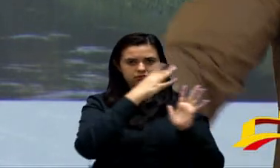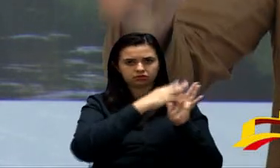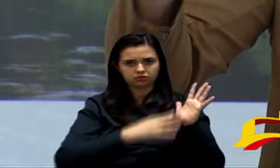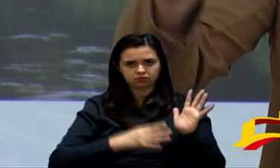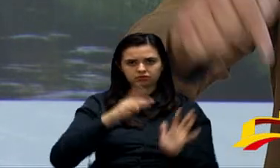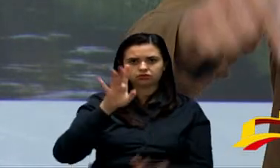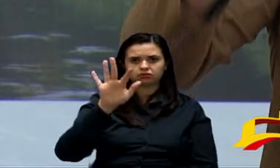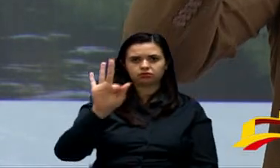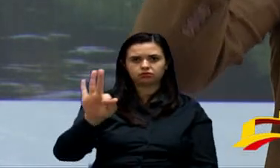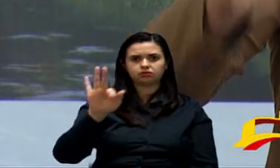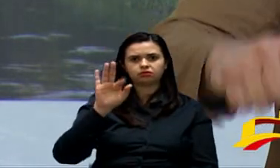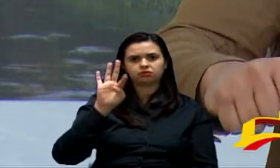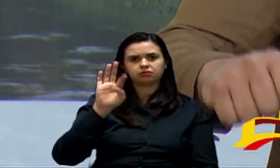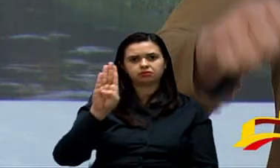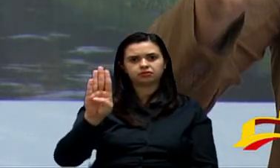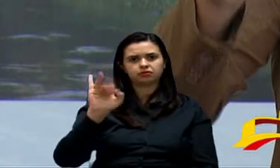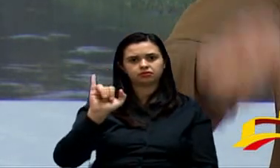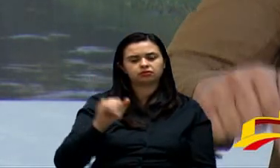todo.